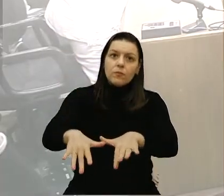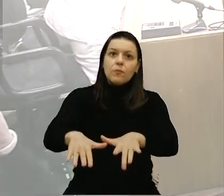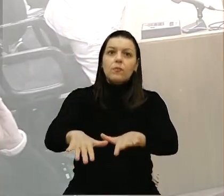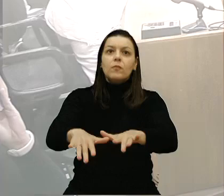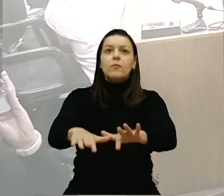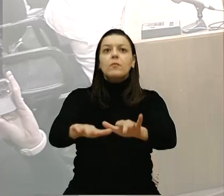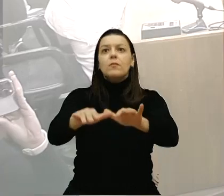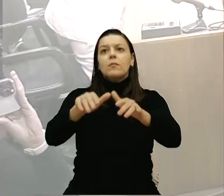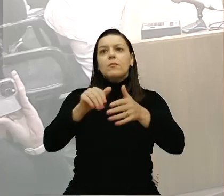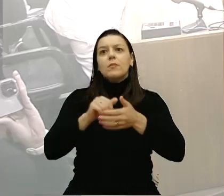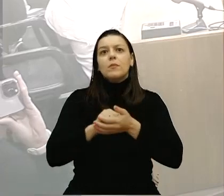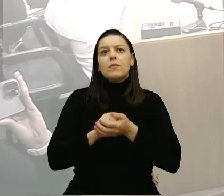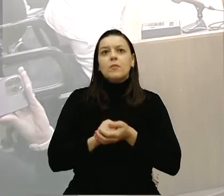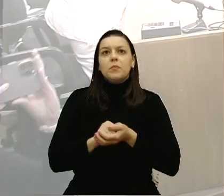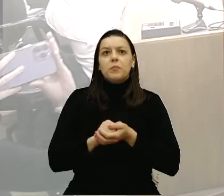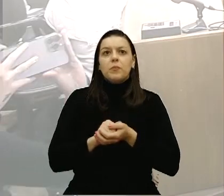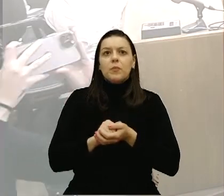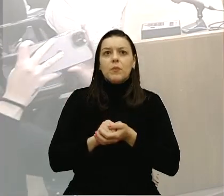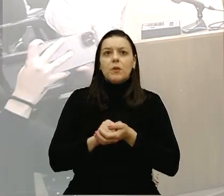Oh!